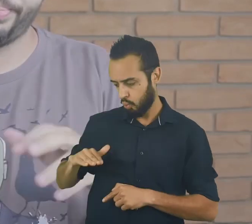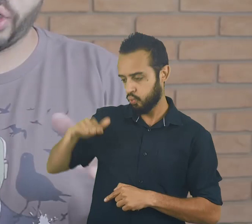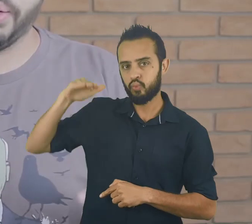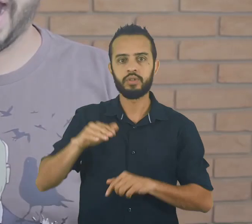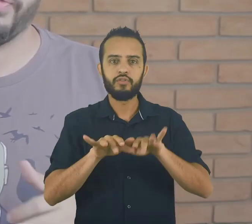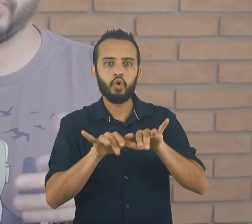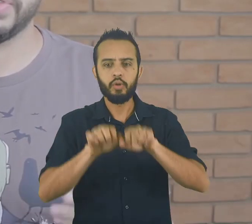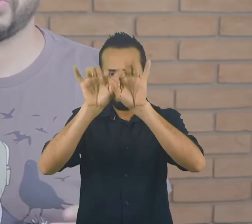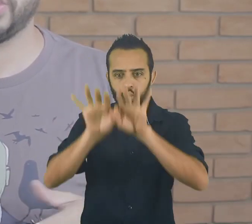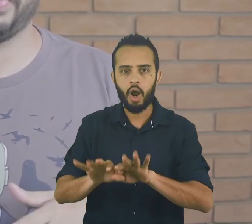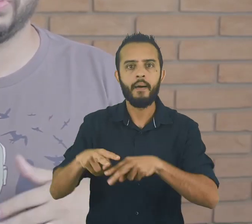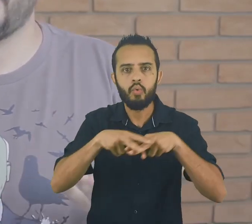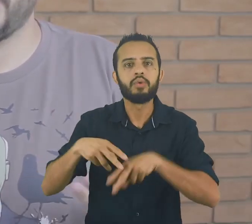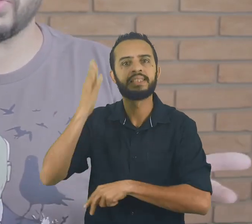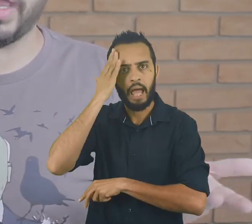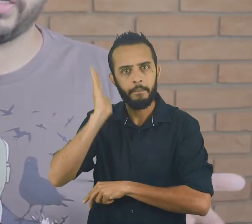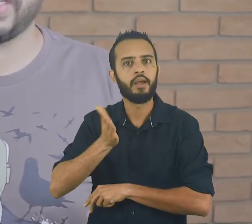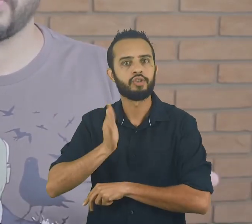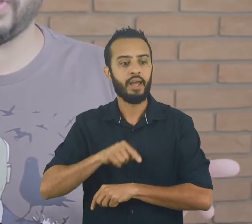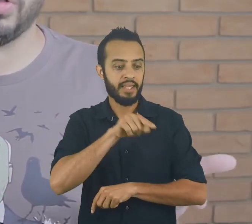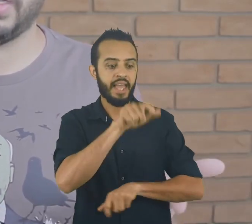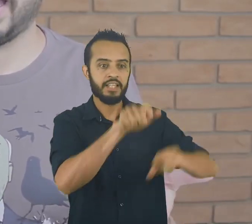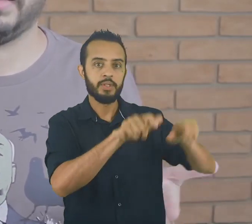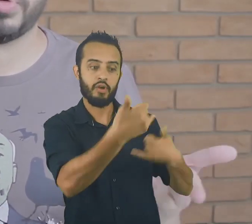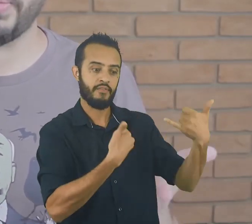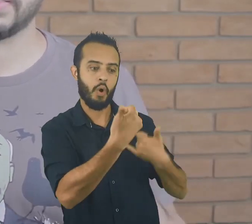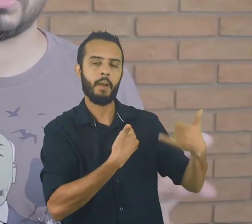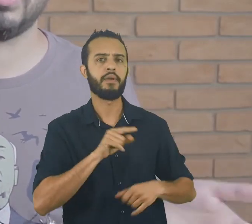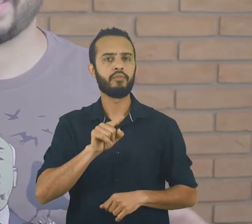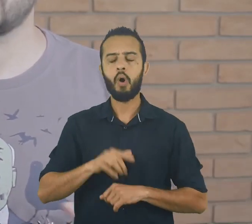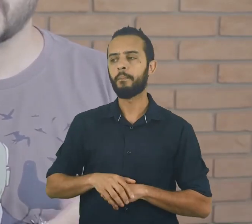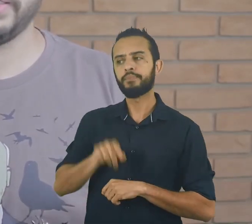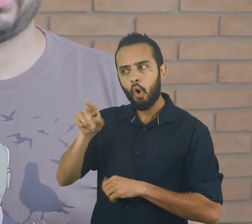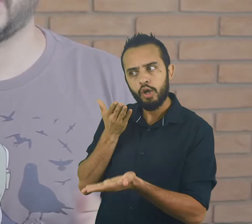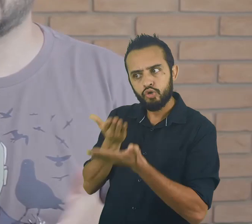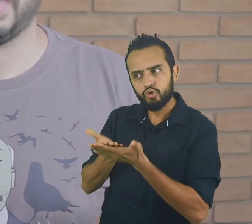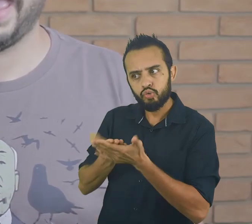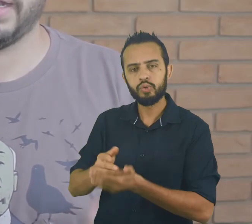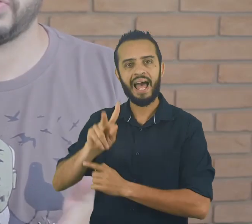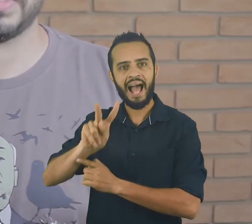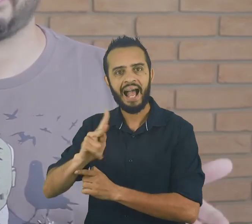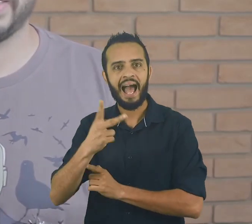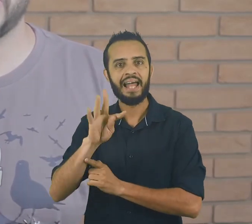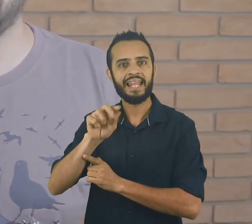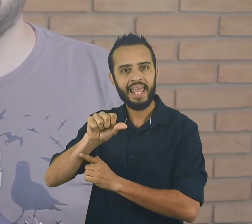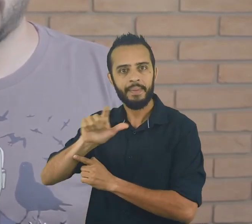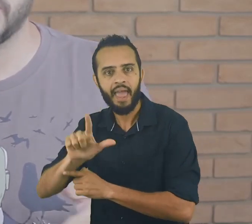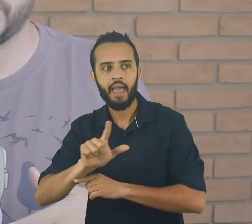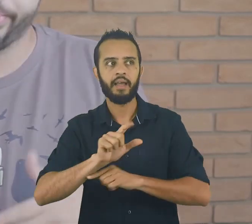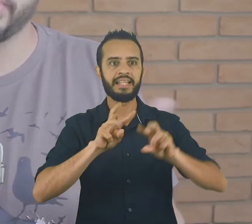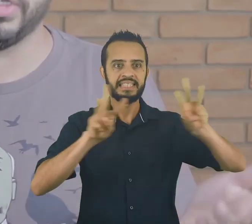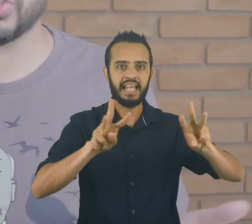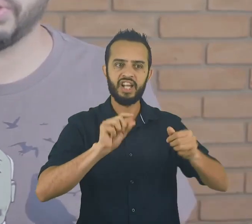eu programava e coisas desse tipo. O pessoal lá da agência falou, cara, começa a estudar isso daí, de HTML, de fazer página de